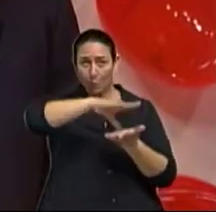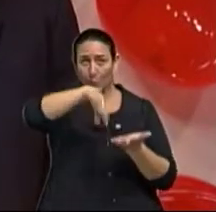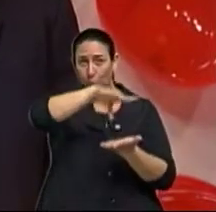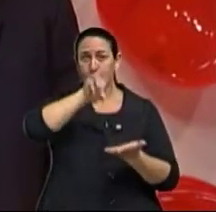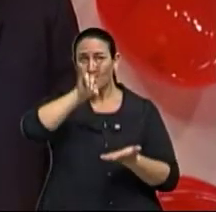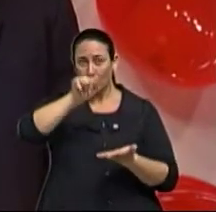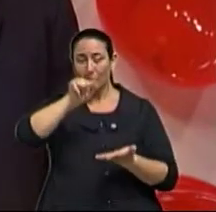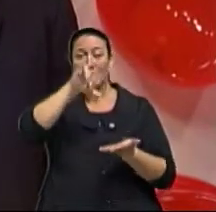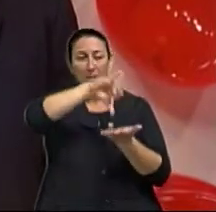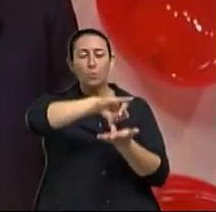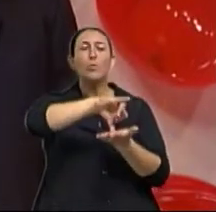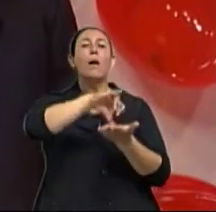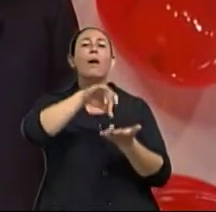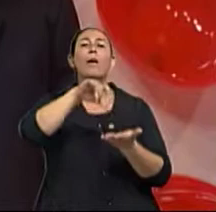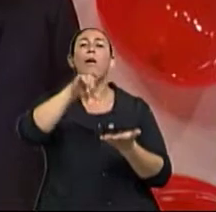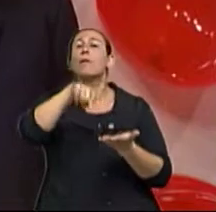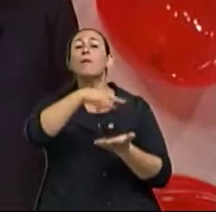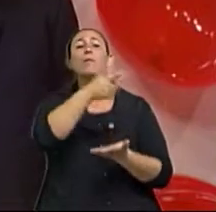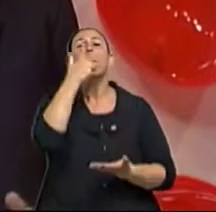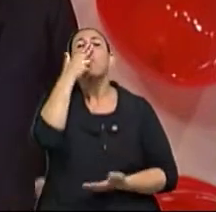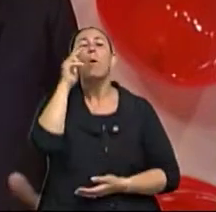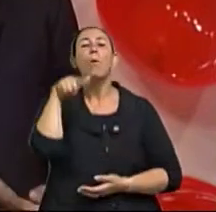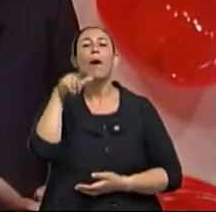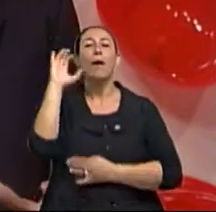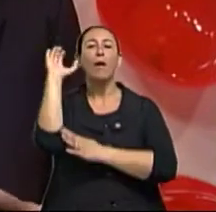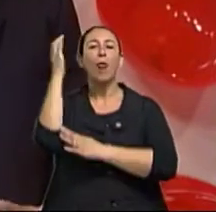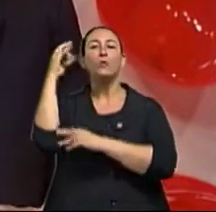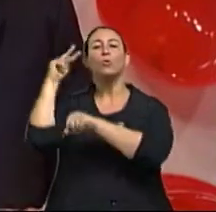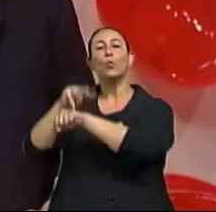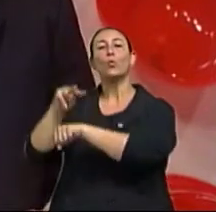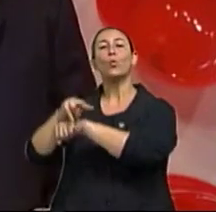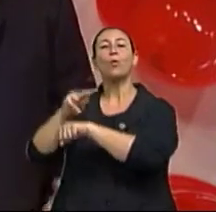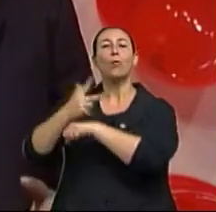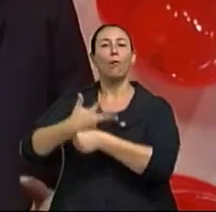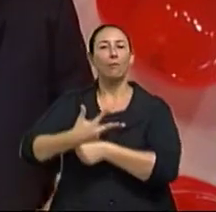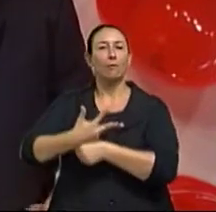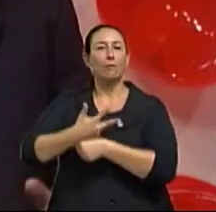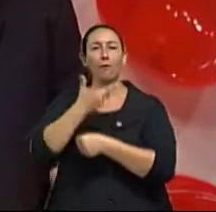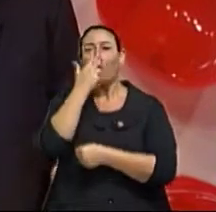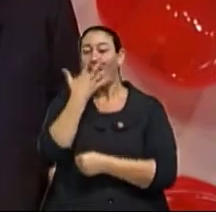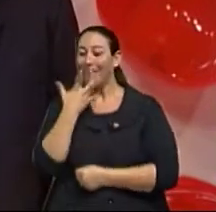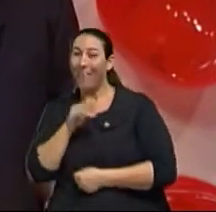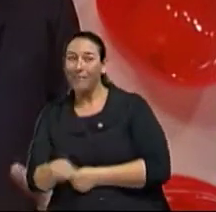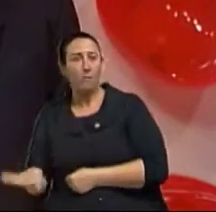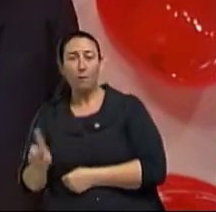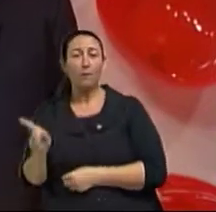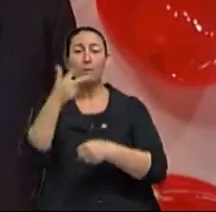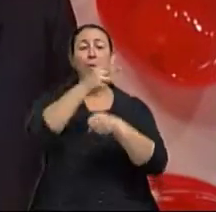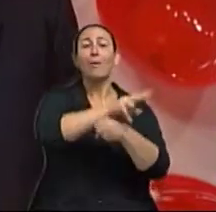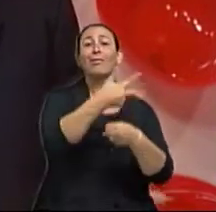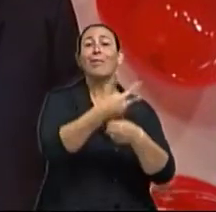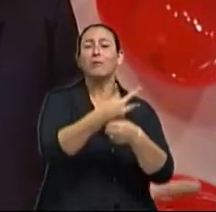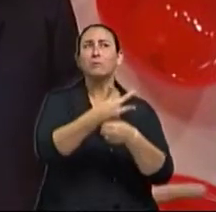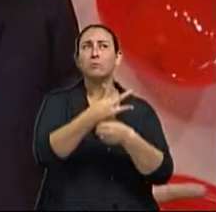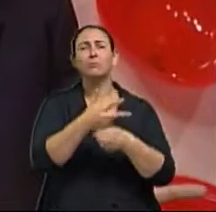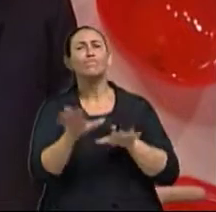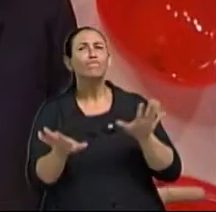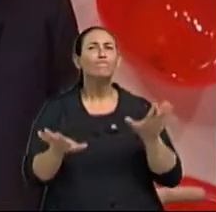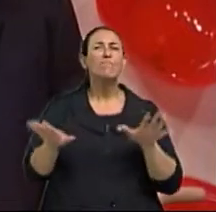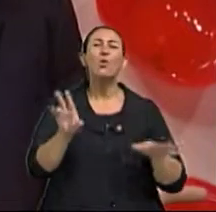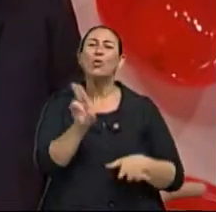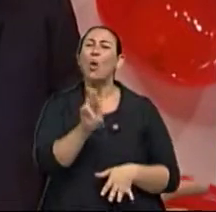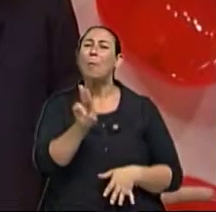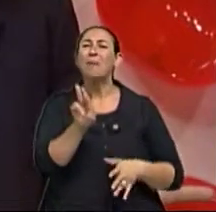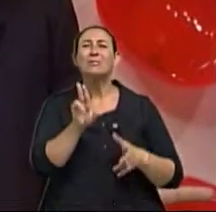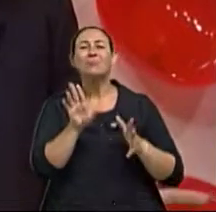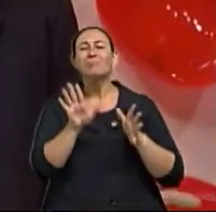centros de creche para idosos, né? Então, é uma forma, as pessoas já conhecem esse nome, como não tem outro nome melhor, mas, na